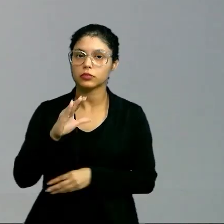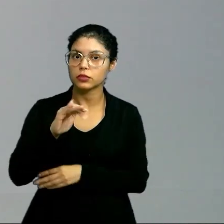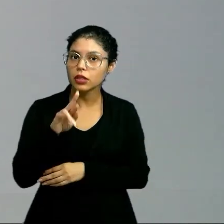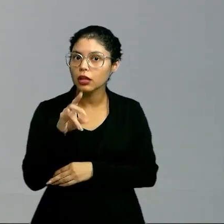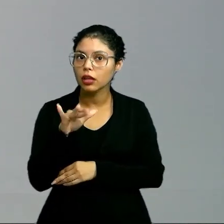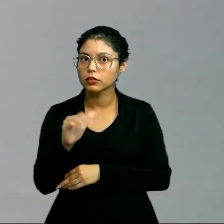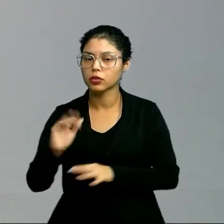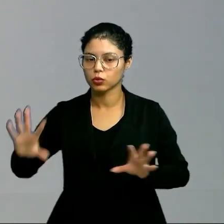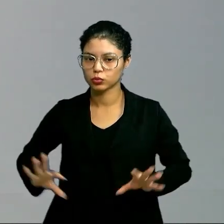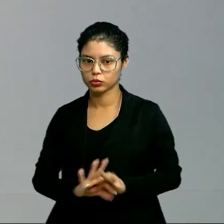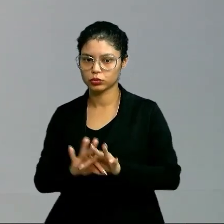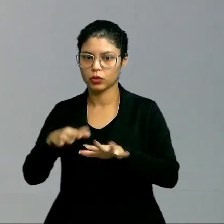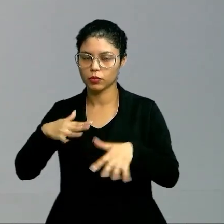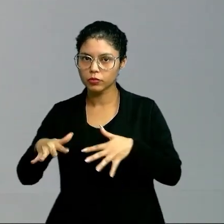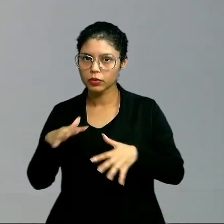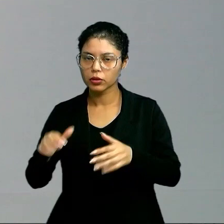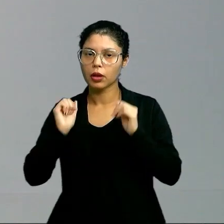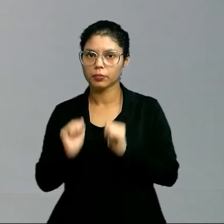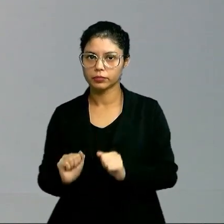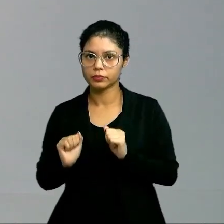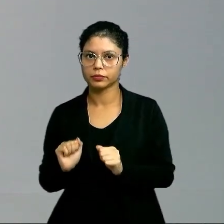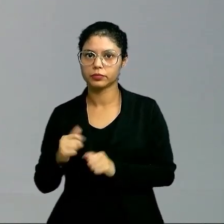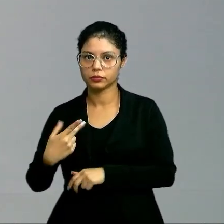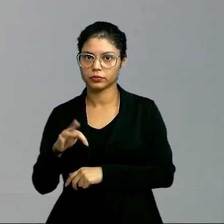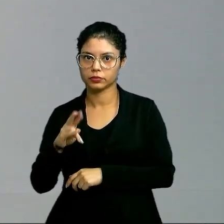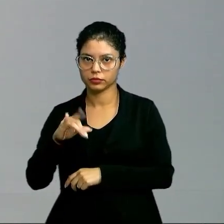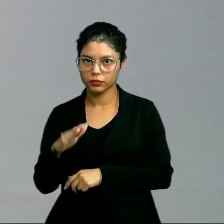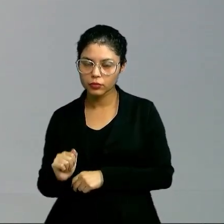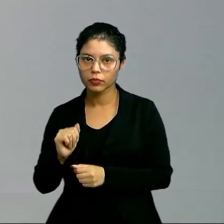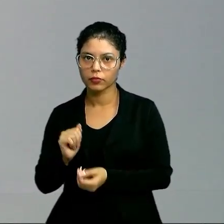seguinte texto: regras de segurança para a utilização do